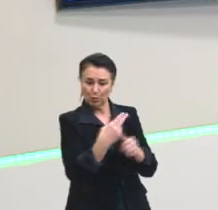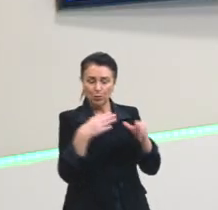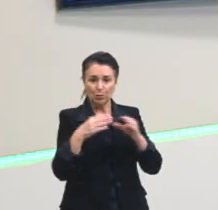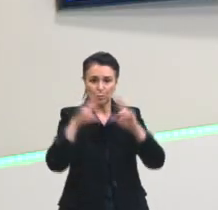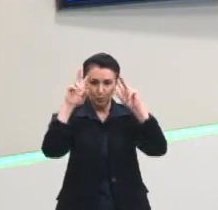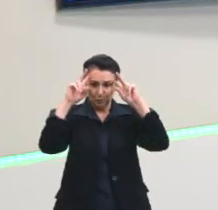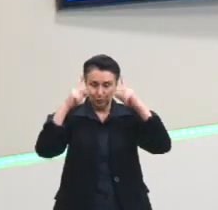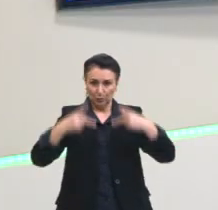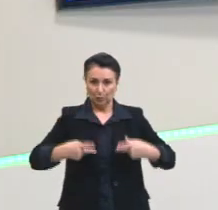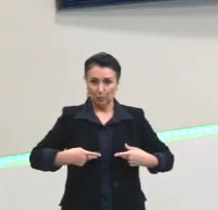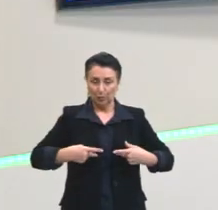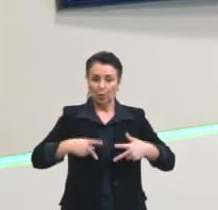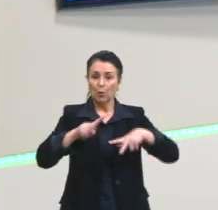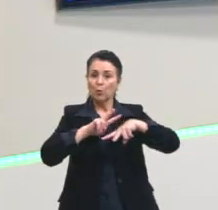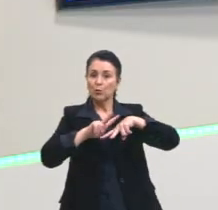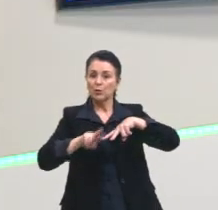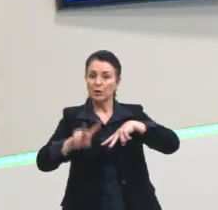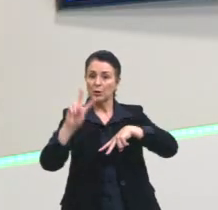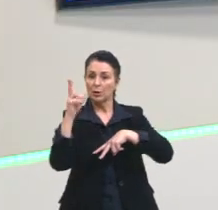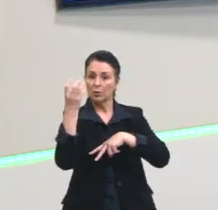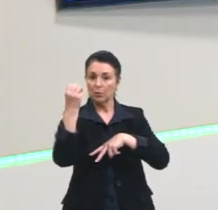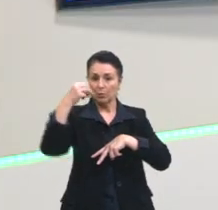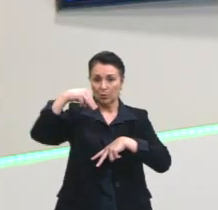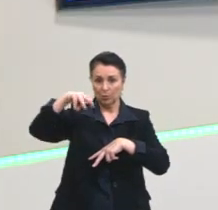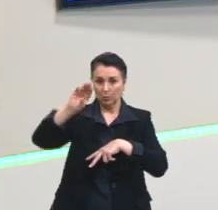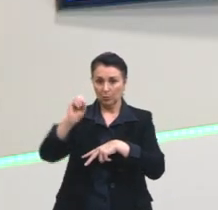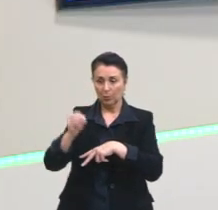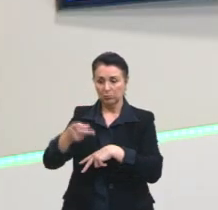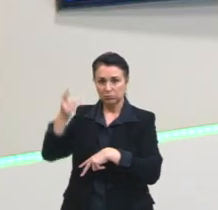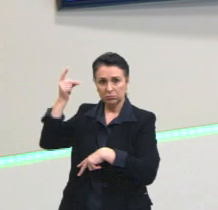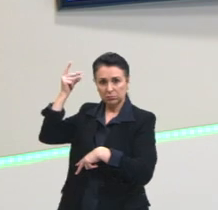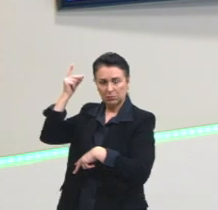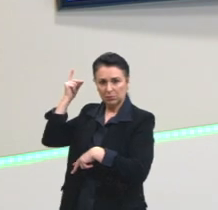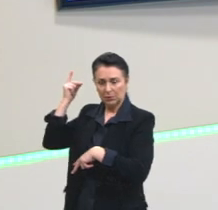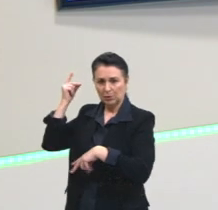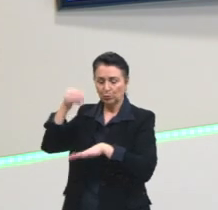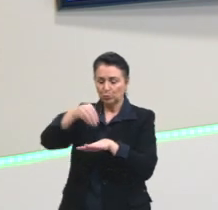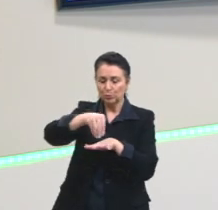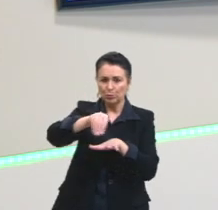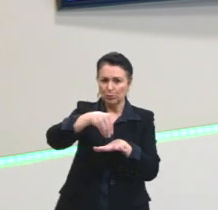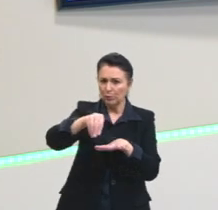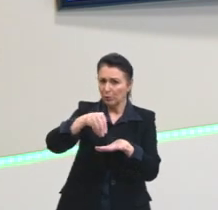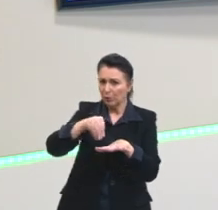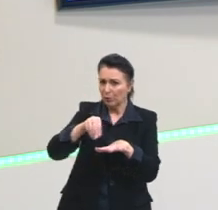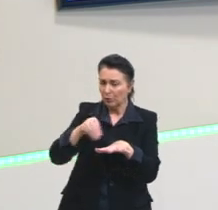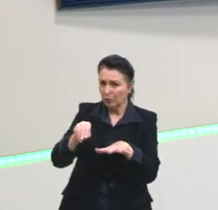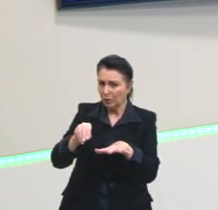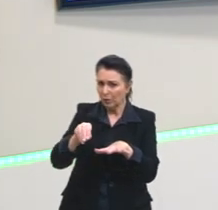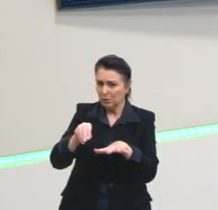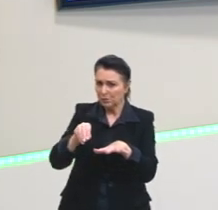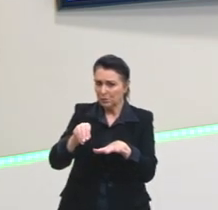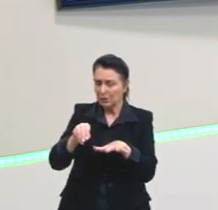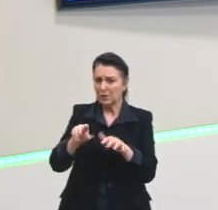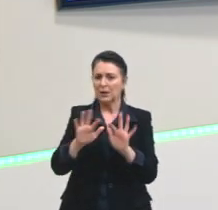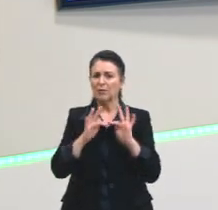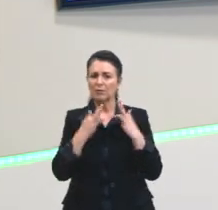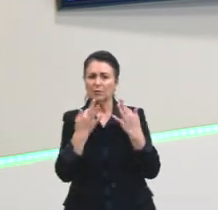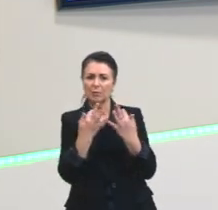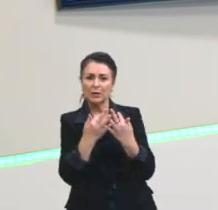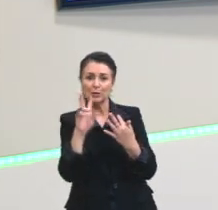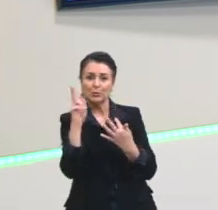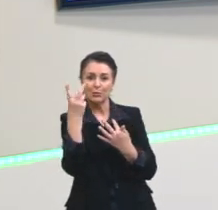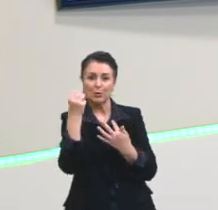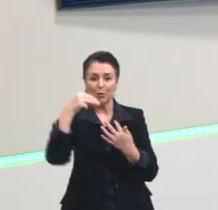é o gênero homo e seus ancestrais fósseis imediatos na família dos hominídeos